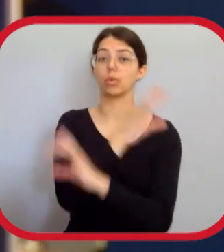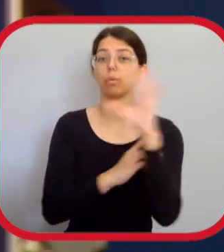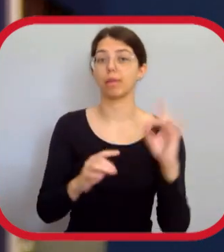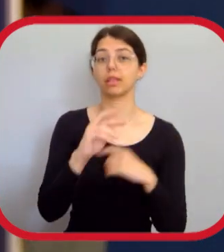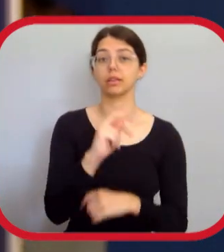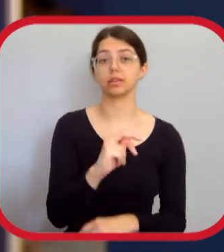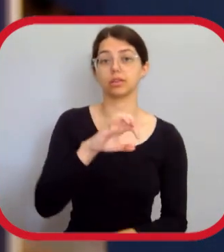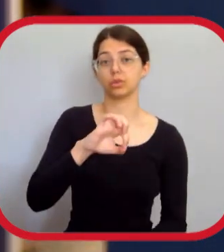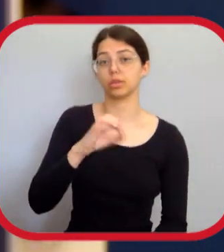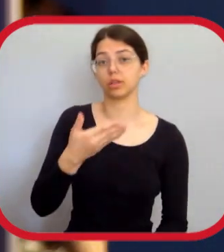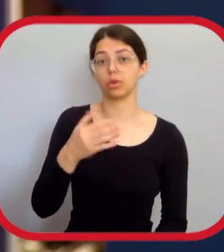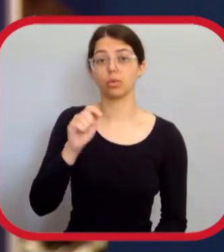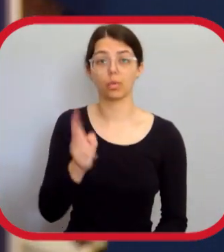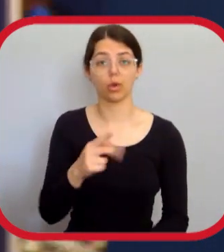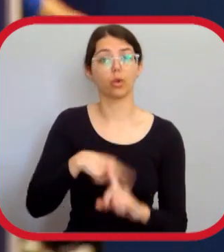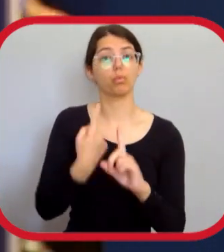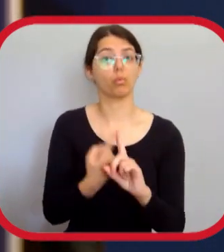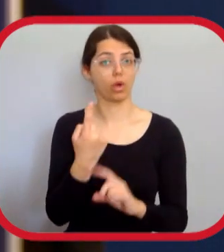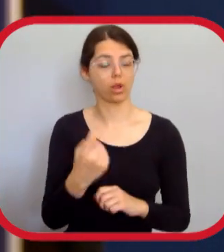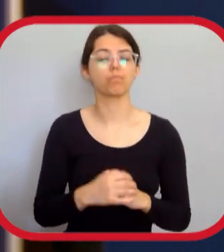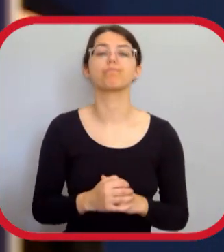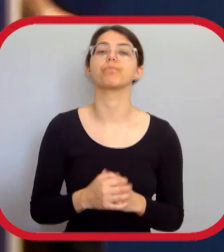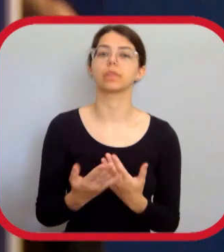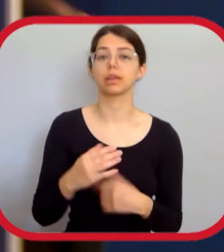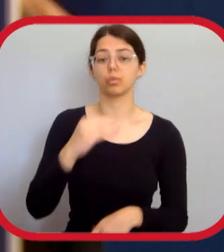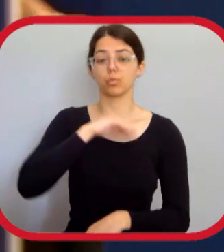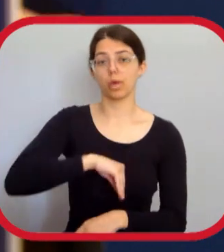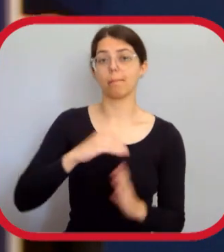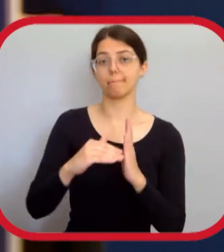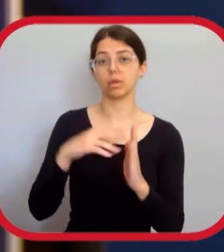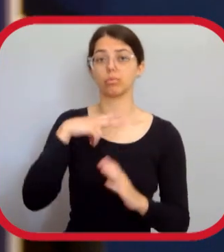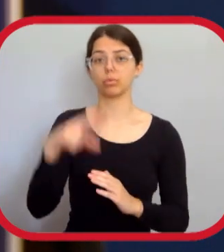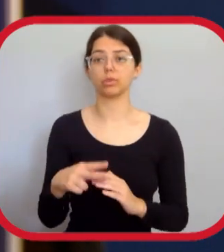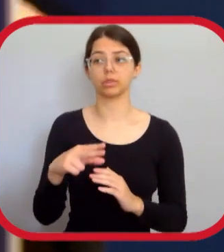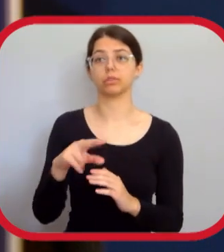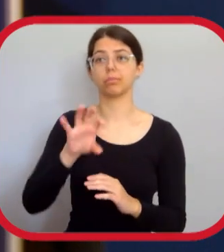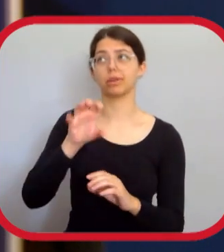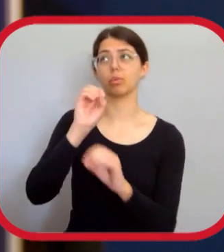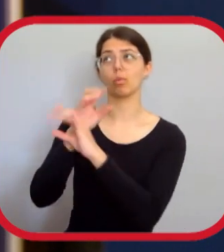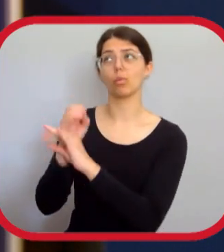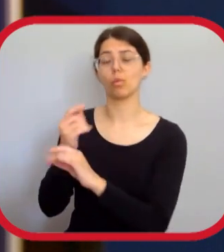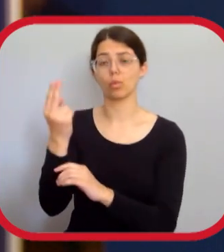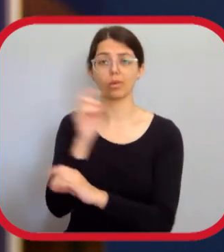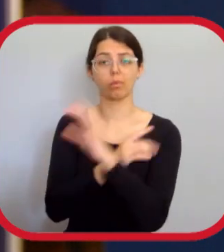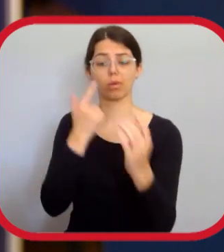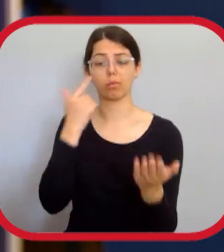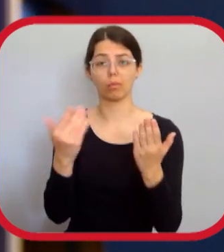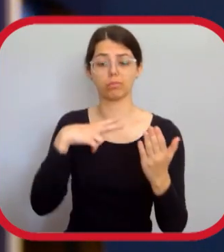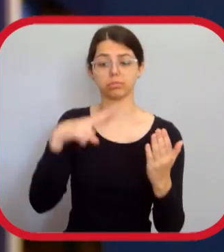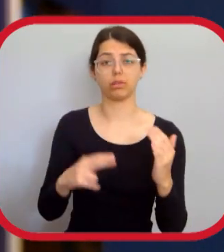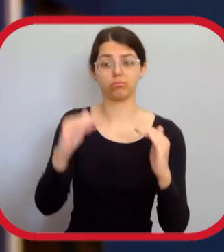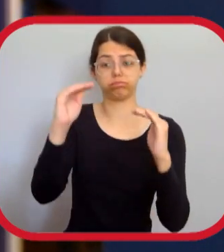média europeia se situa atualmente nos 381 euros ao ano. Tendo em conta que o salário médio português é muito inferior ao dos restantes países da União